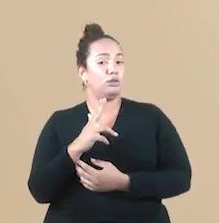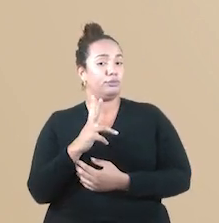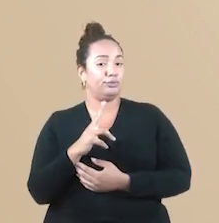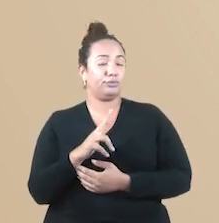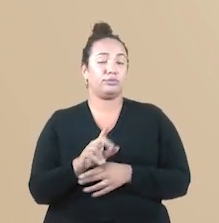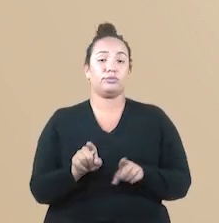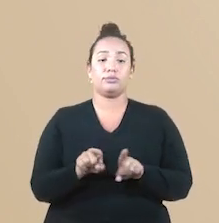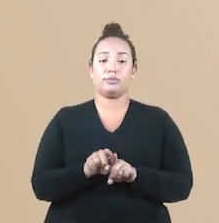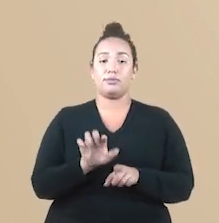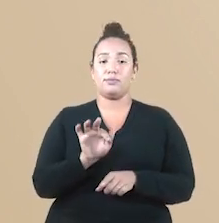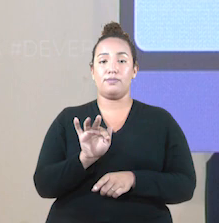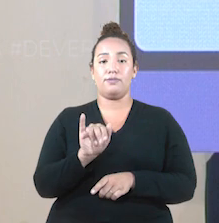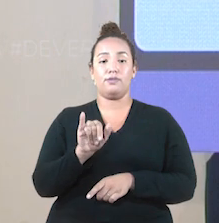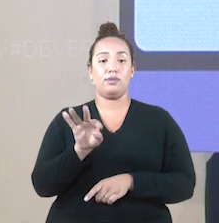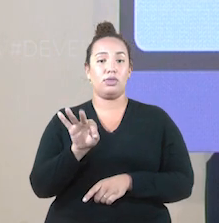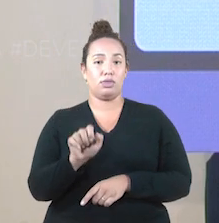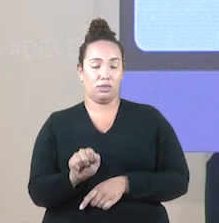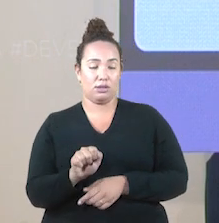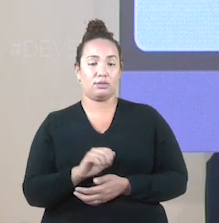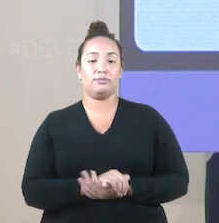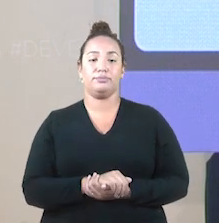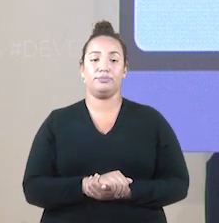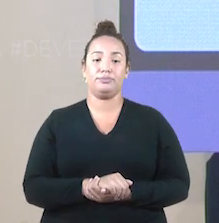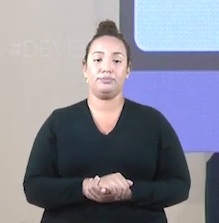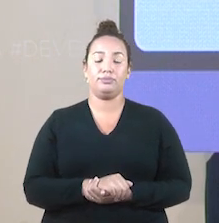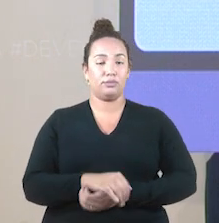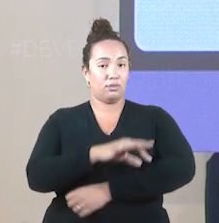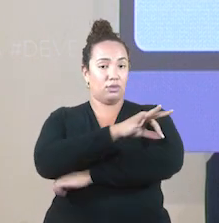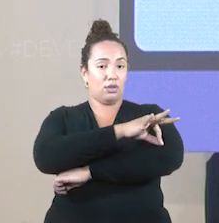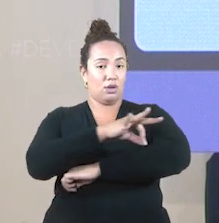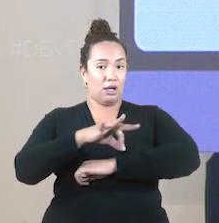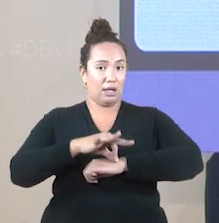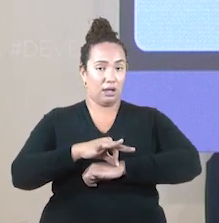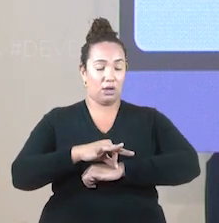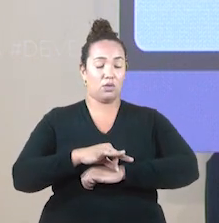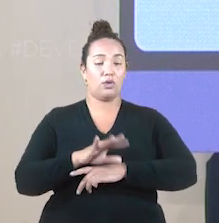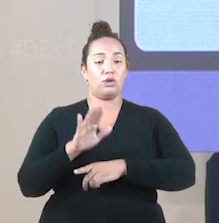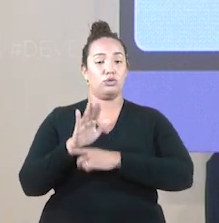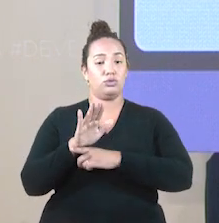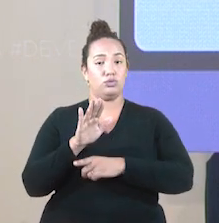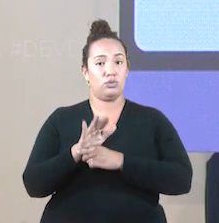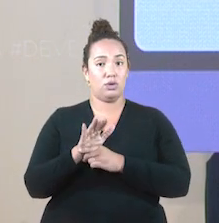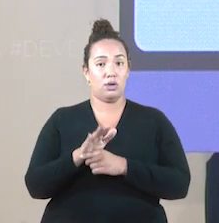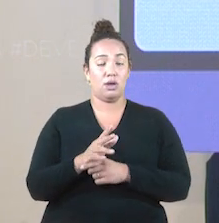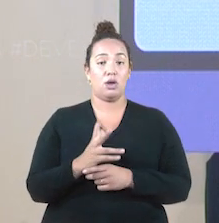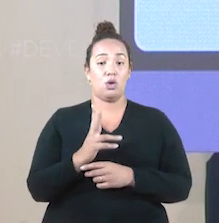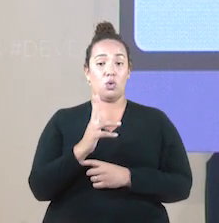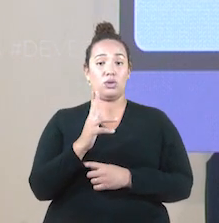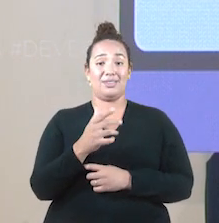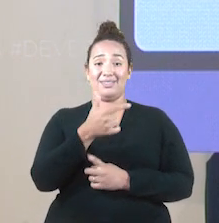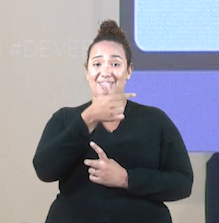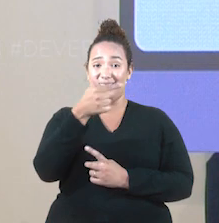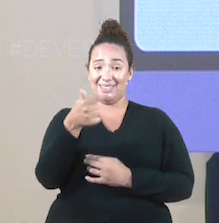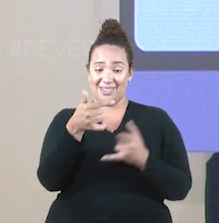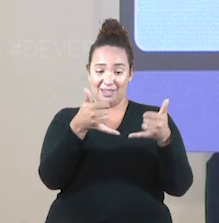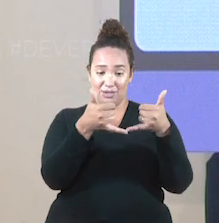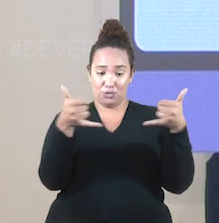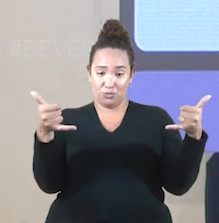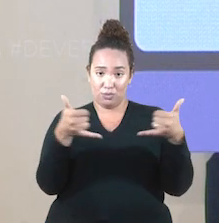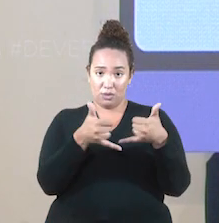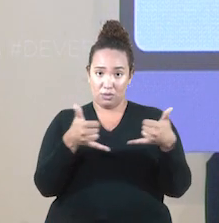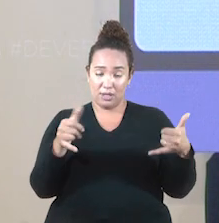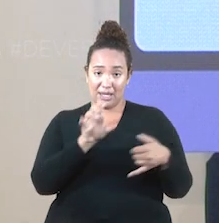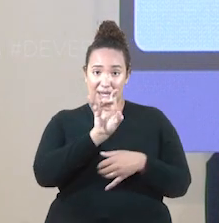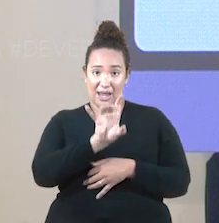e fita adesiva. Com a ajuda da régua, nós vamos cortar 7 tiras de barbante,